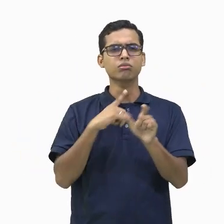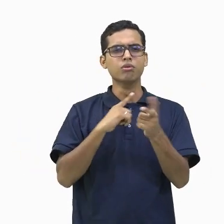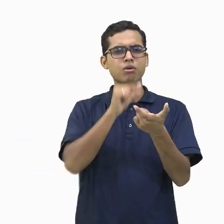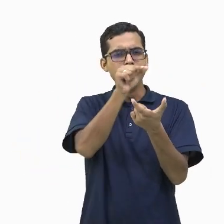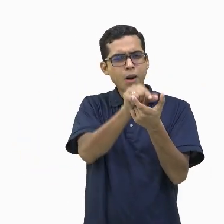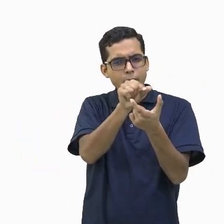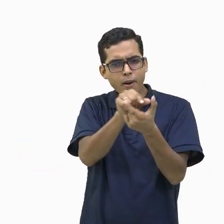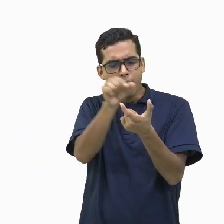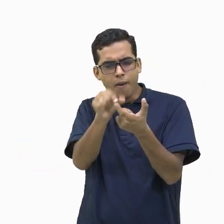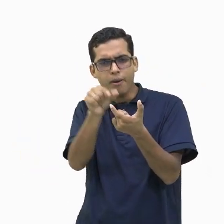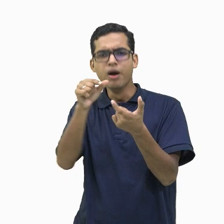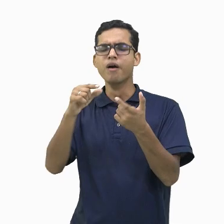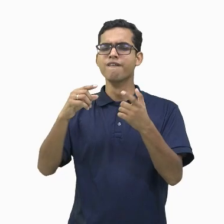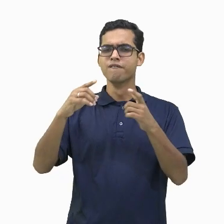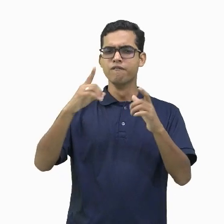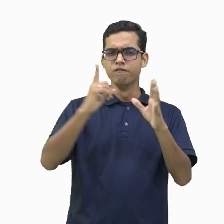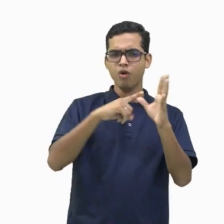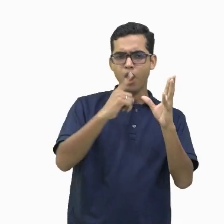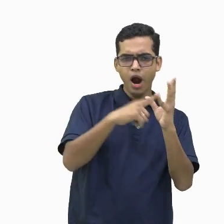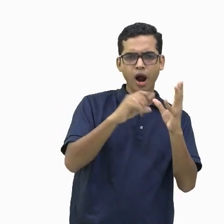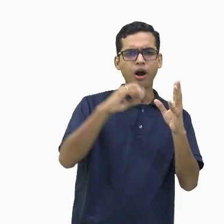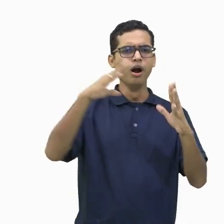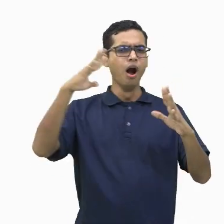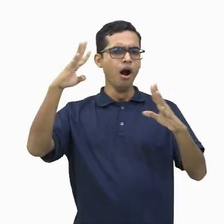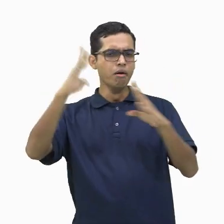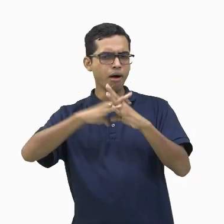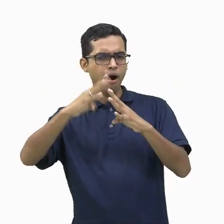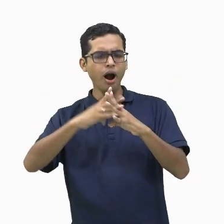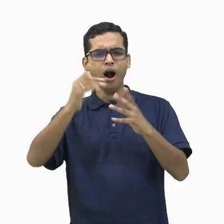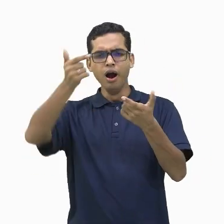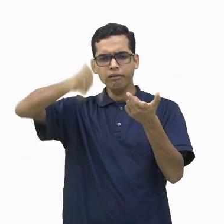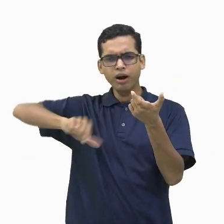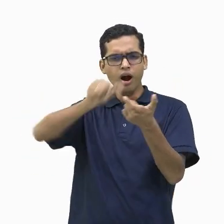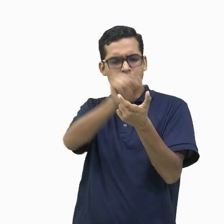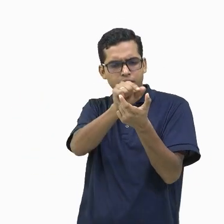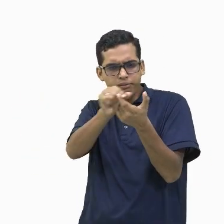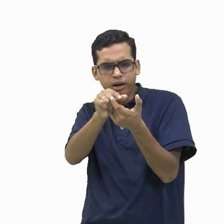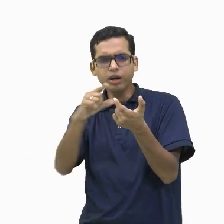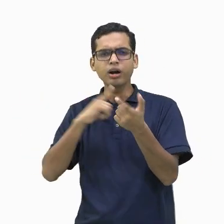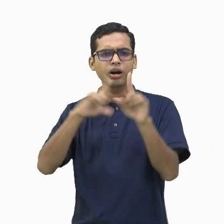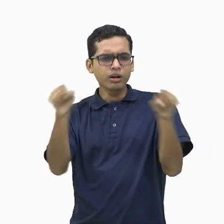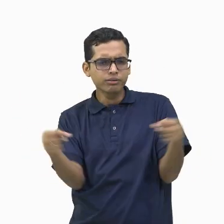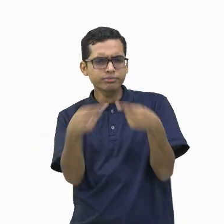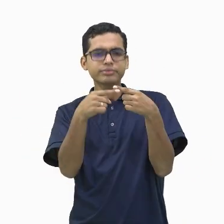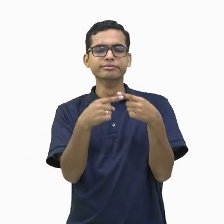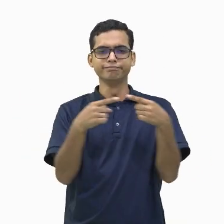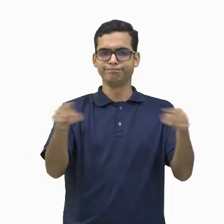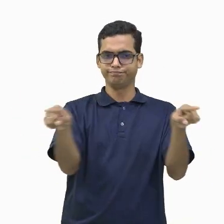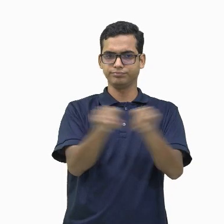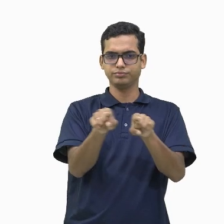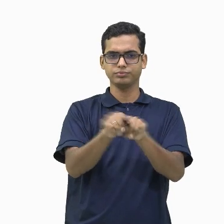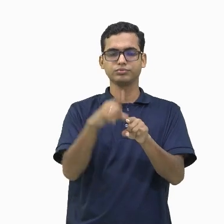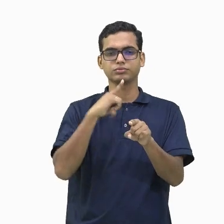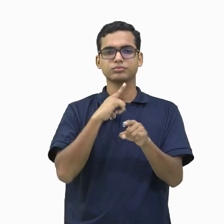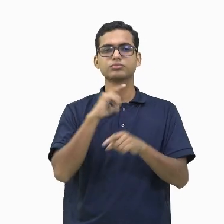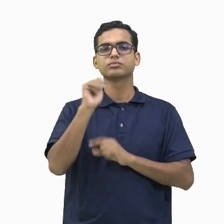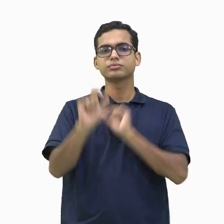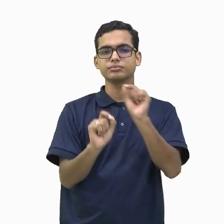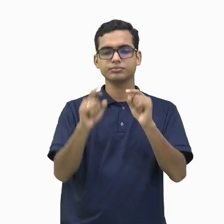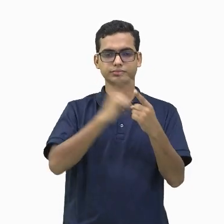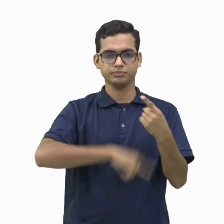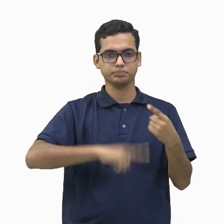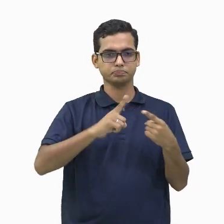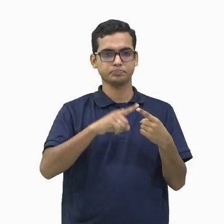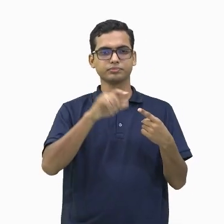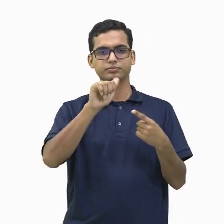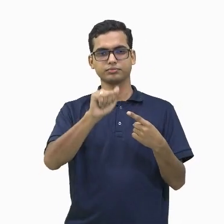texto. E aí a gente começa já com 2 tipos. Temos a assonância e a aliteração.